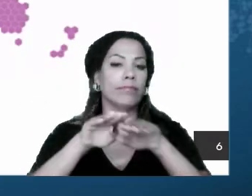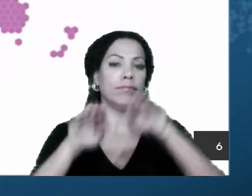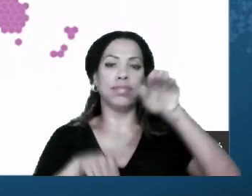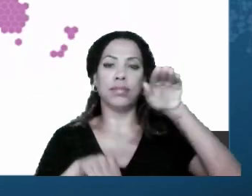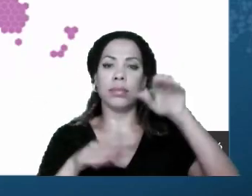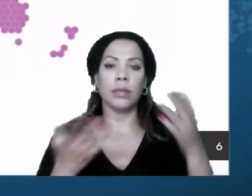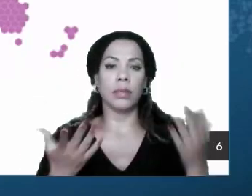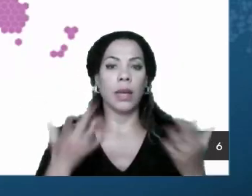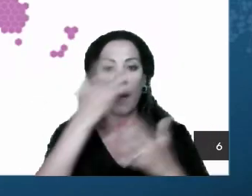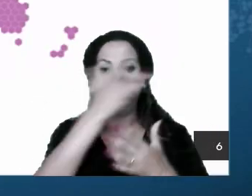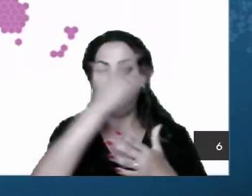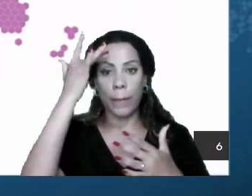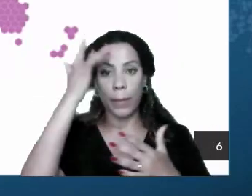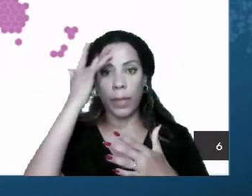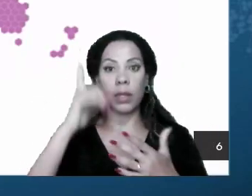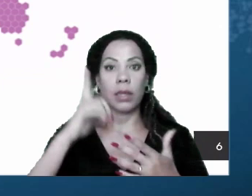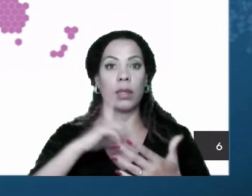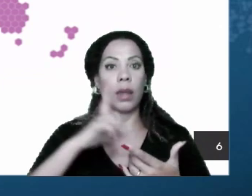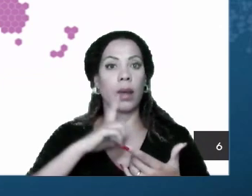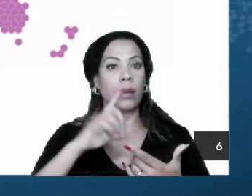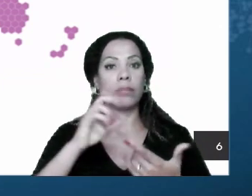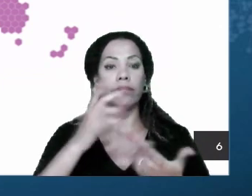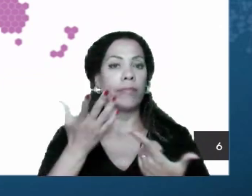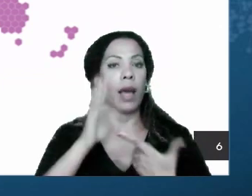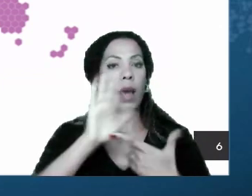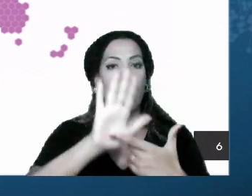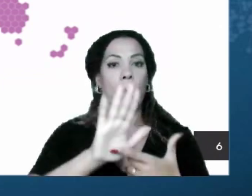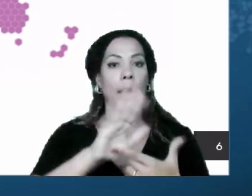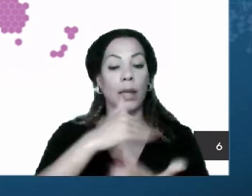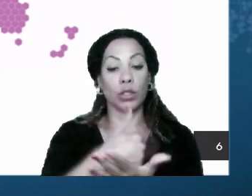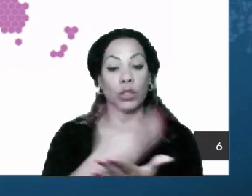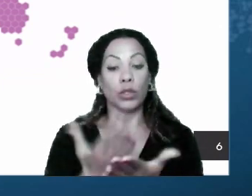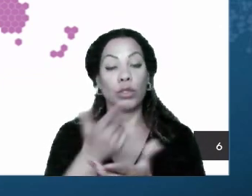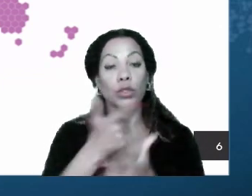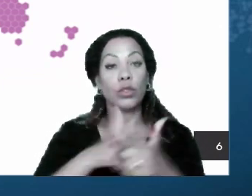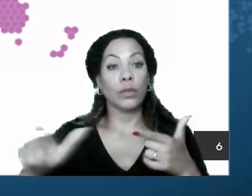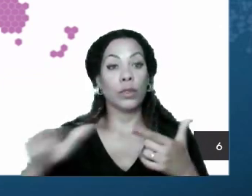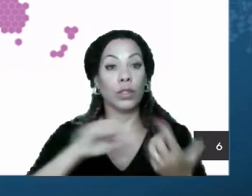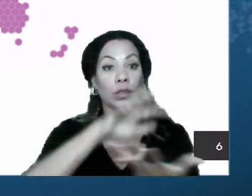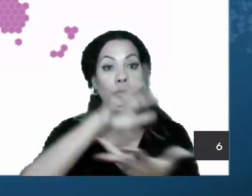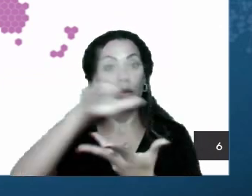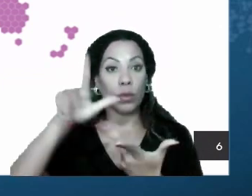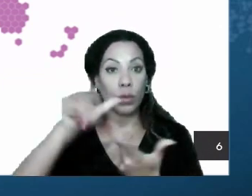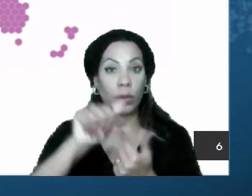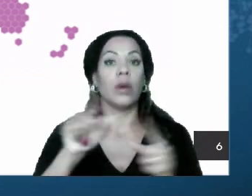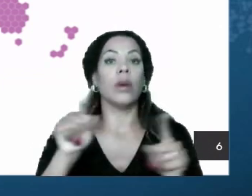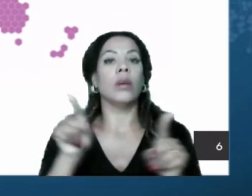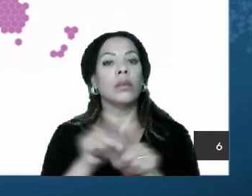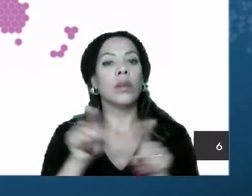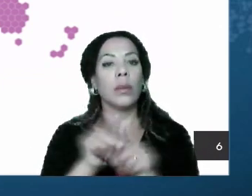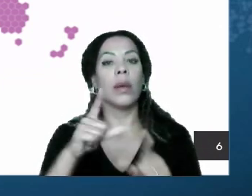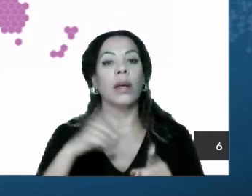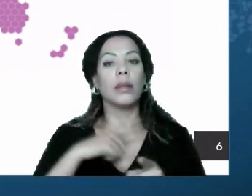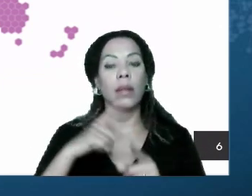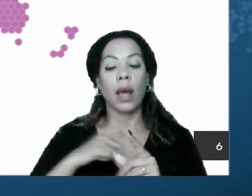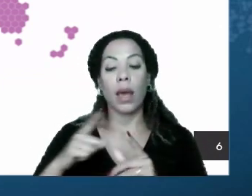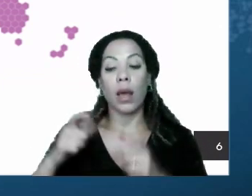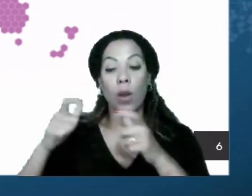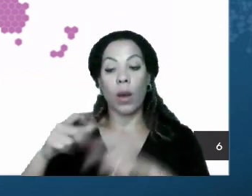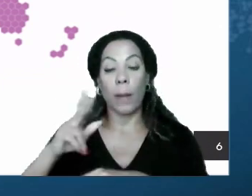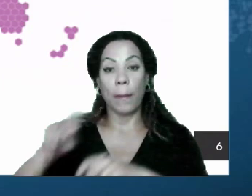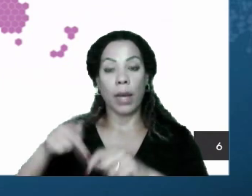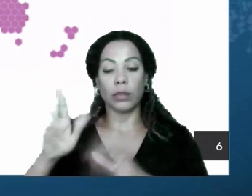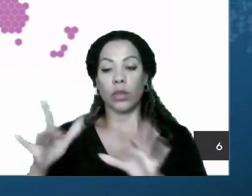para pessoas que são subrepresentadas na distribuição global, além das nações desenvolvidas de